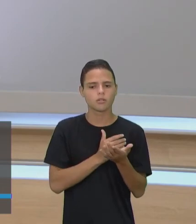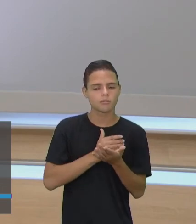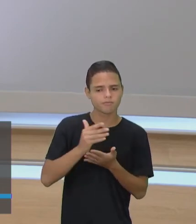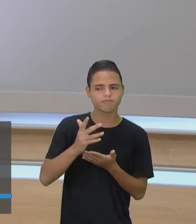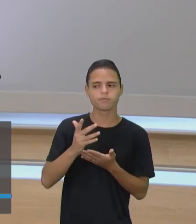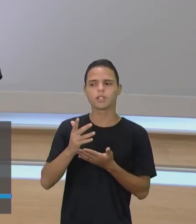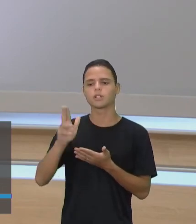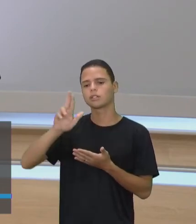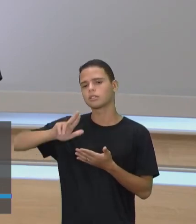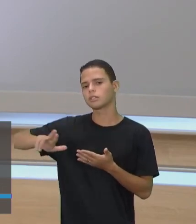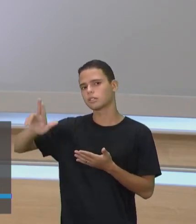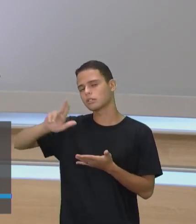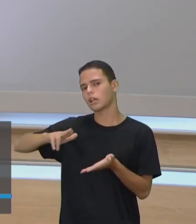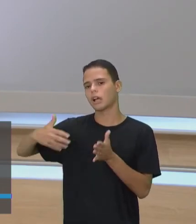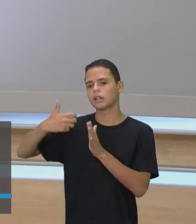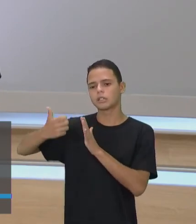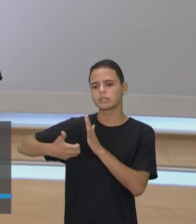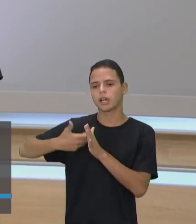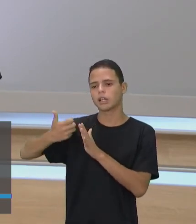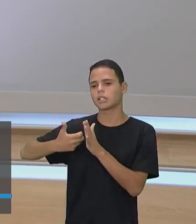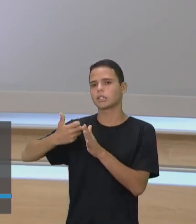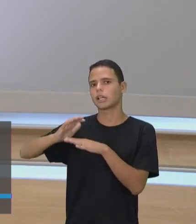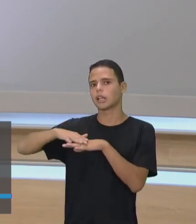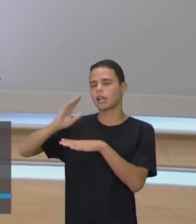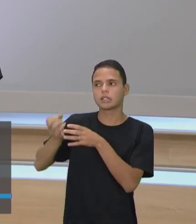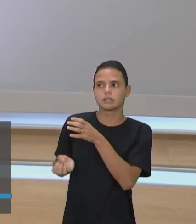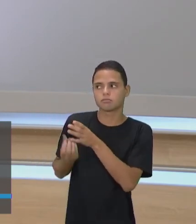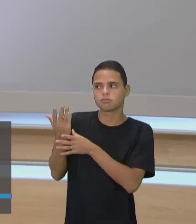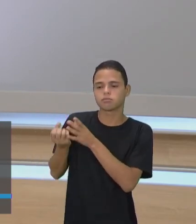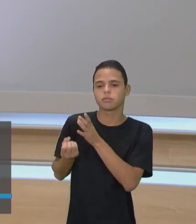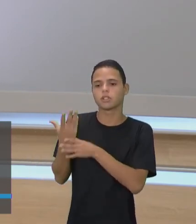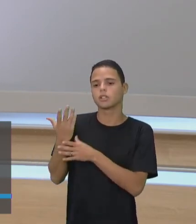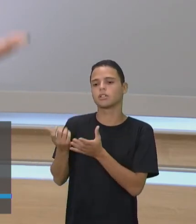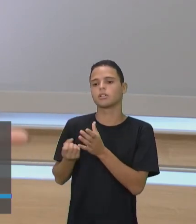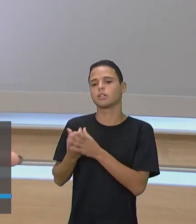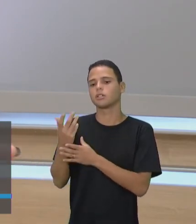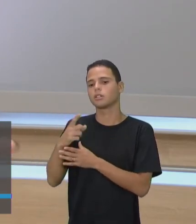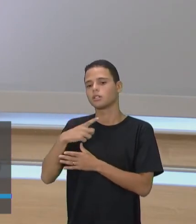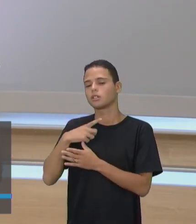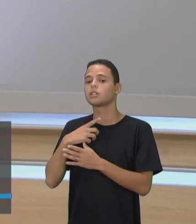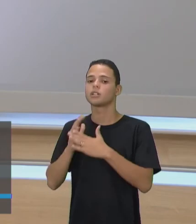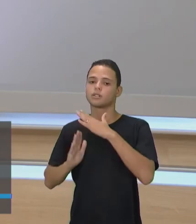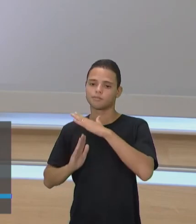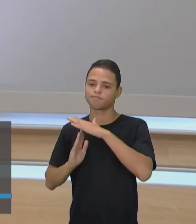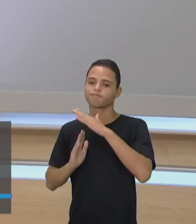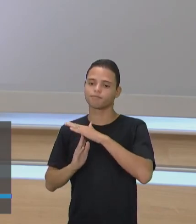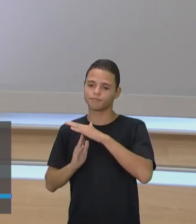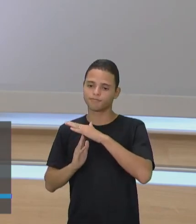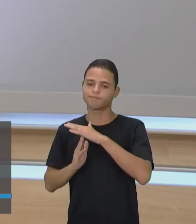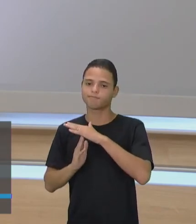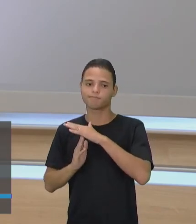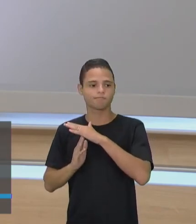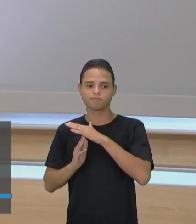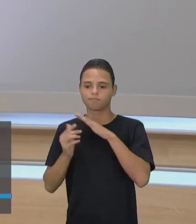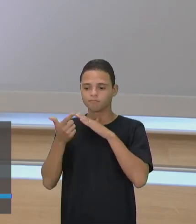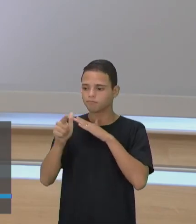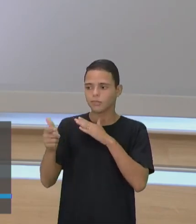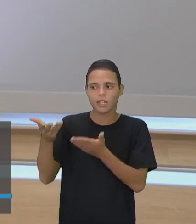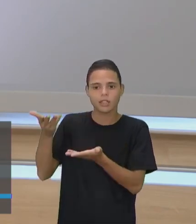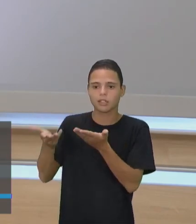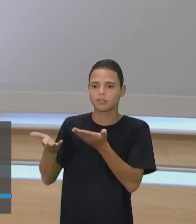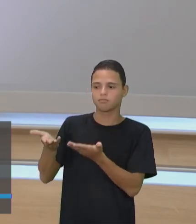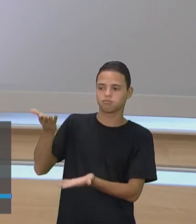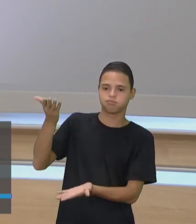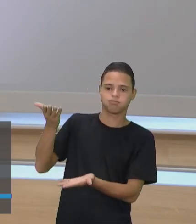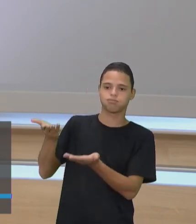coisas artificiais que não fazem parte desses ciclos, a gente também está criando um excesso, e esse excesso não tem para onde ir.